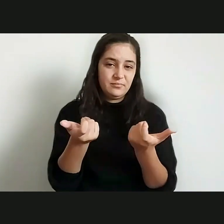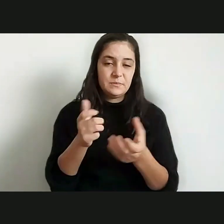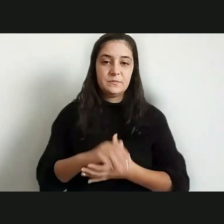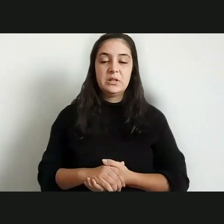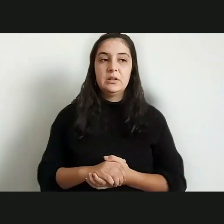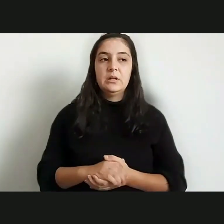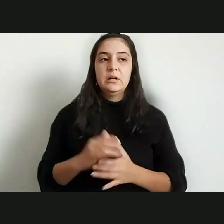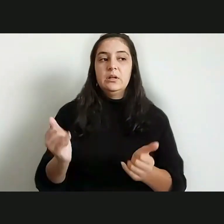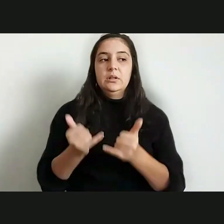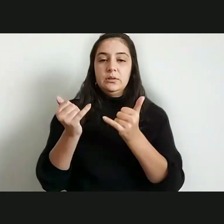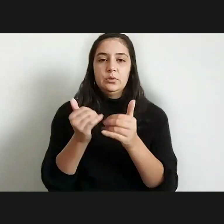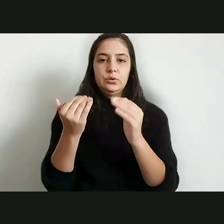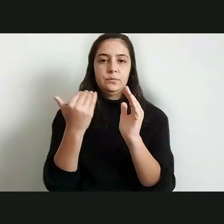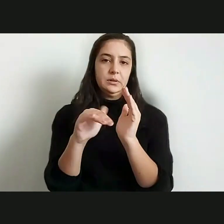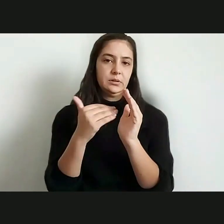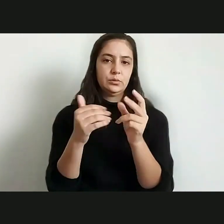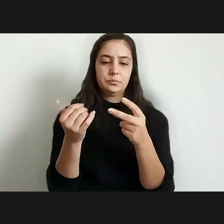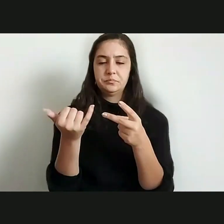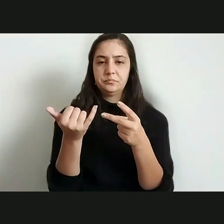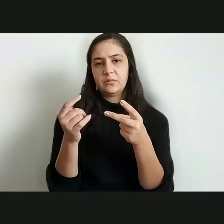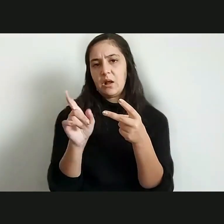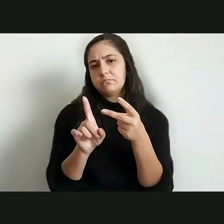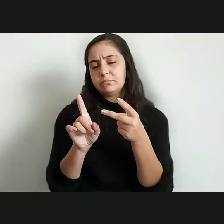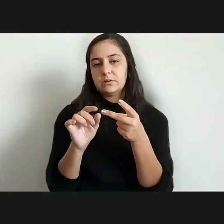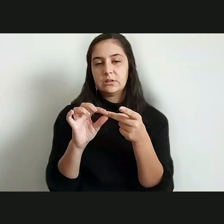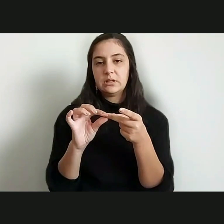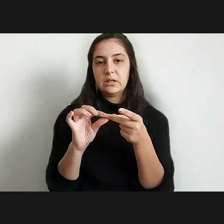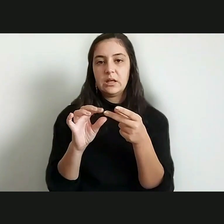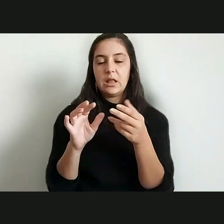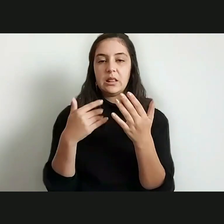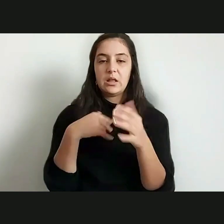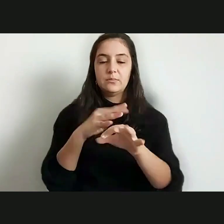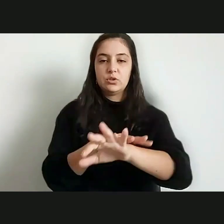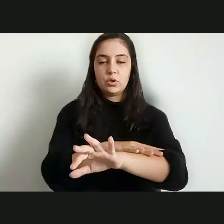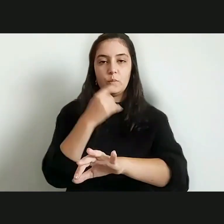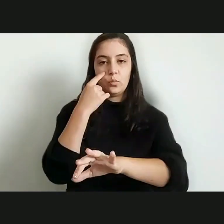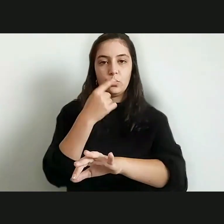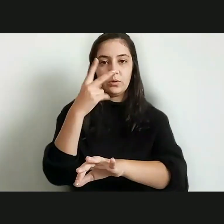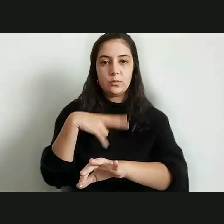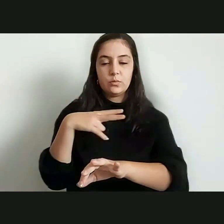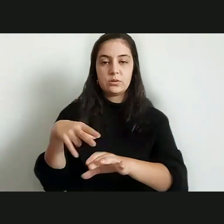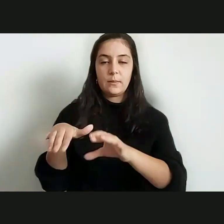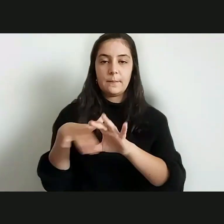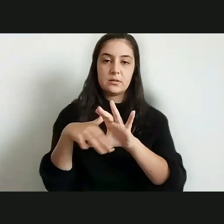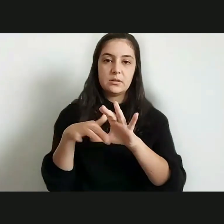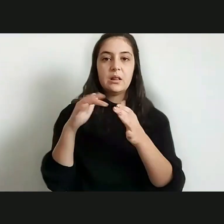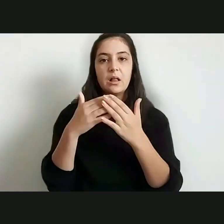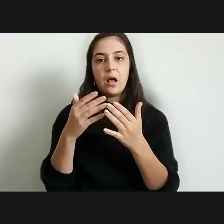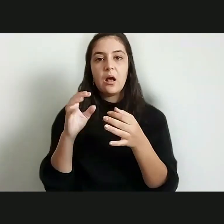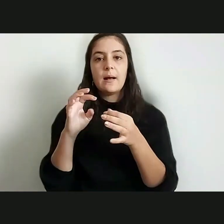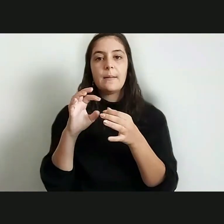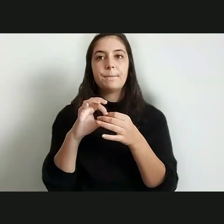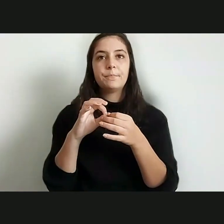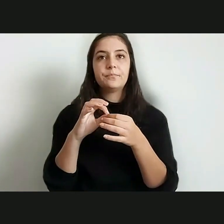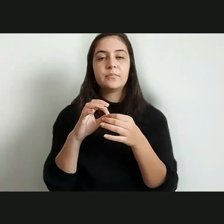grau intermédio de compromisso da administração pública portuguesa com a participação, que é sobretudo encabeçado por um conjunto